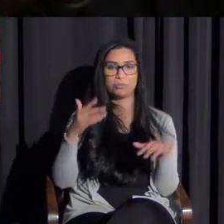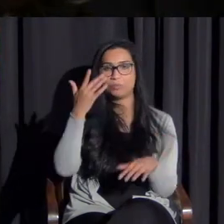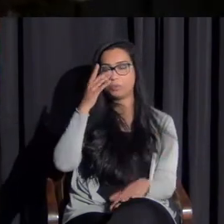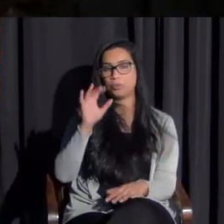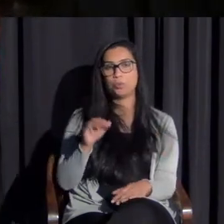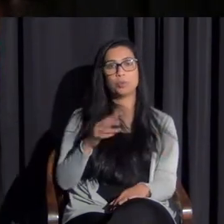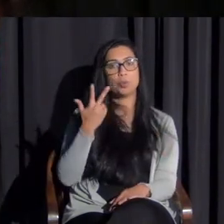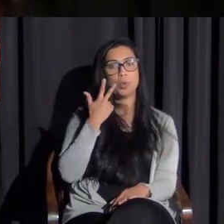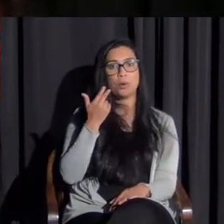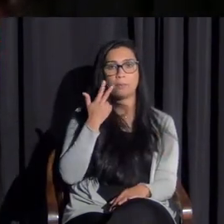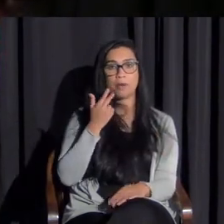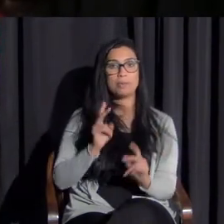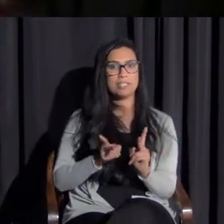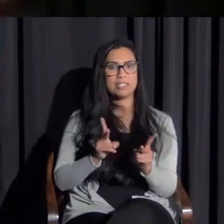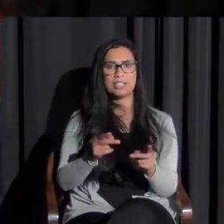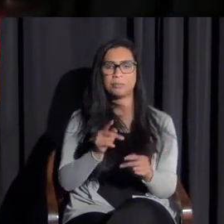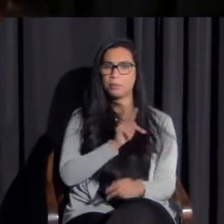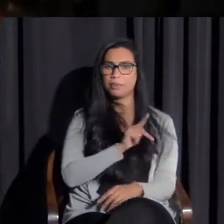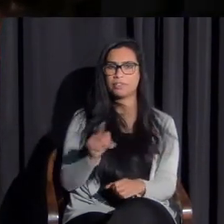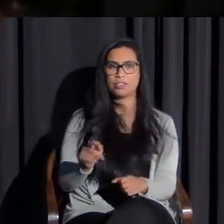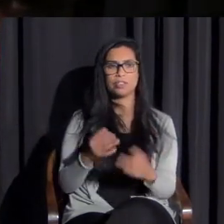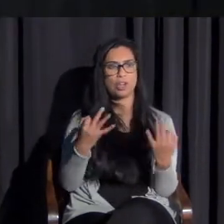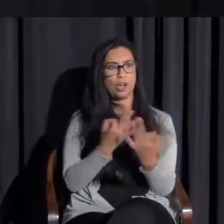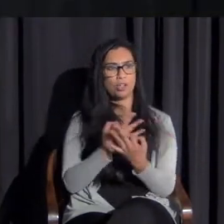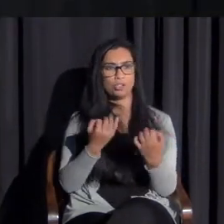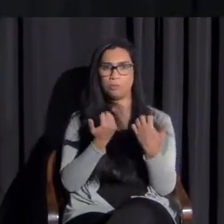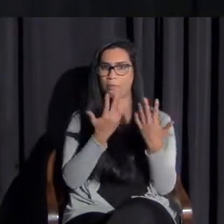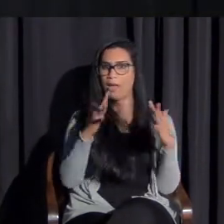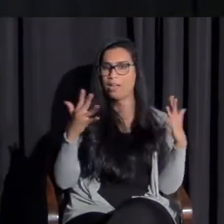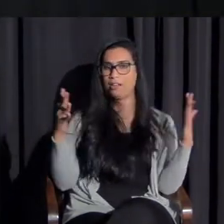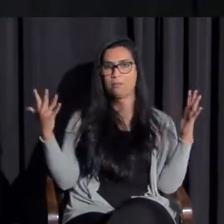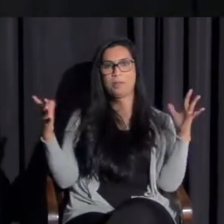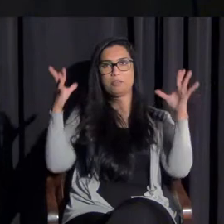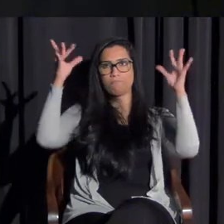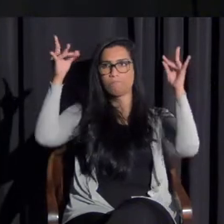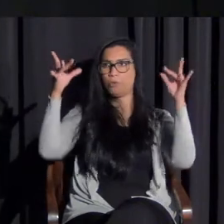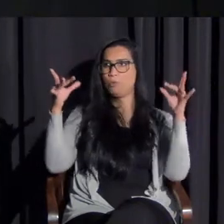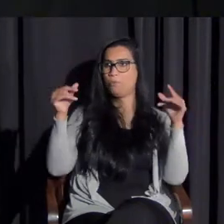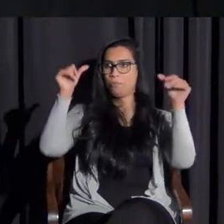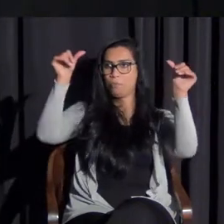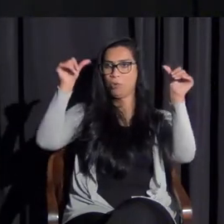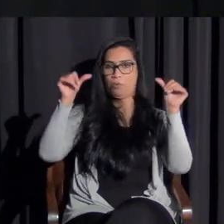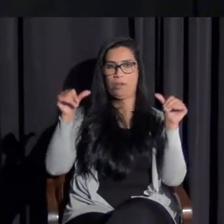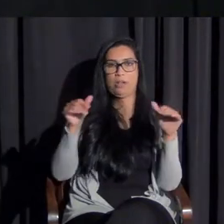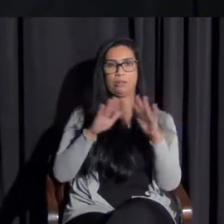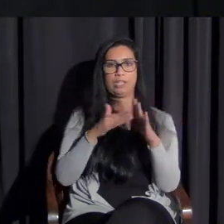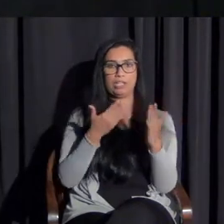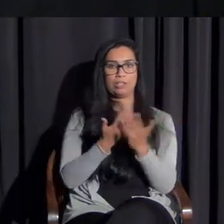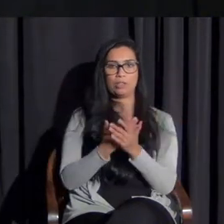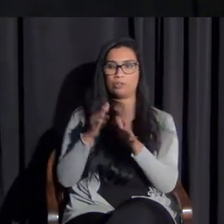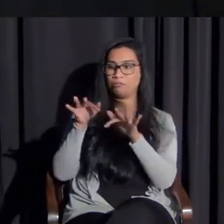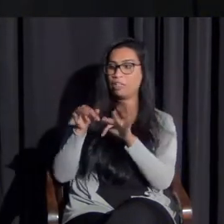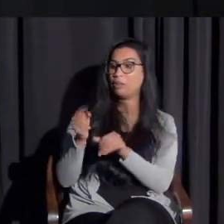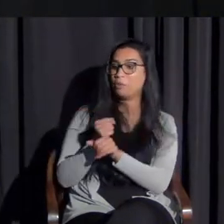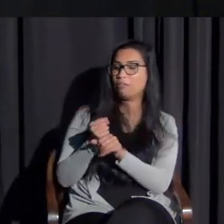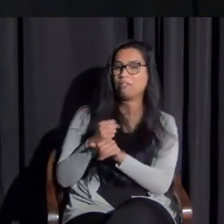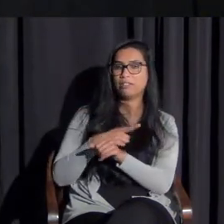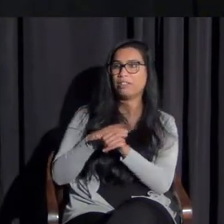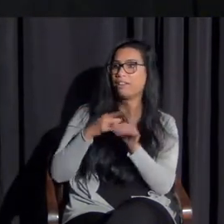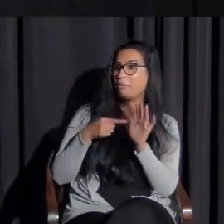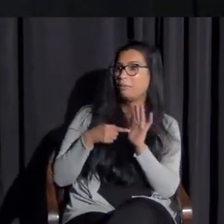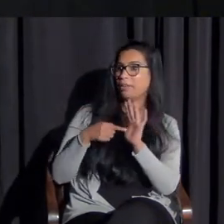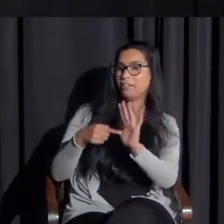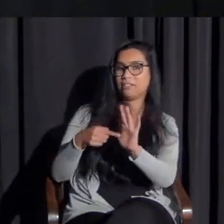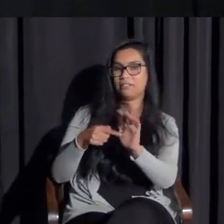ótimo parabéns. Foi lá para a mostra cultural da escola, que vai acontecer lá no final do ano. Foi colocado